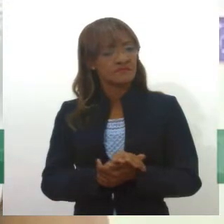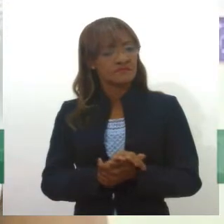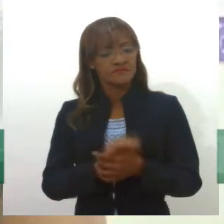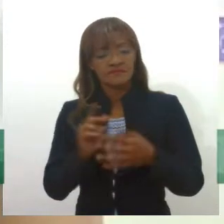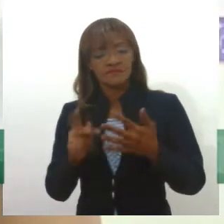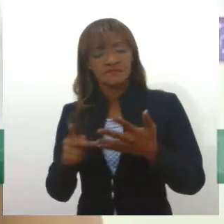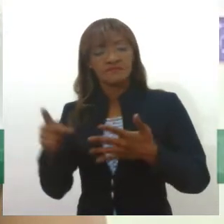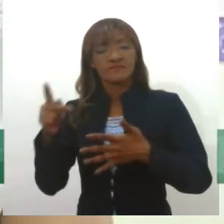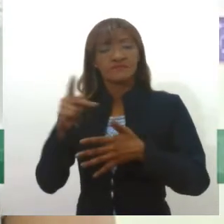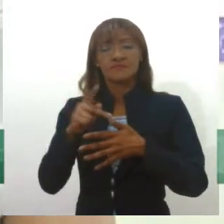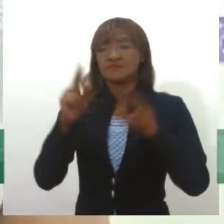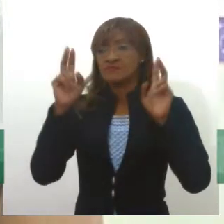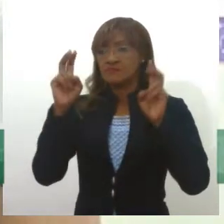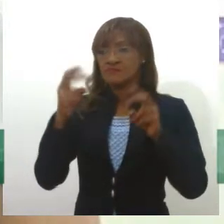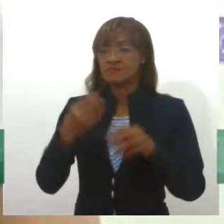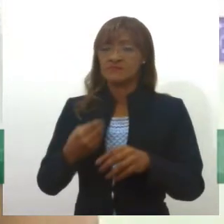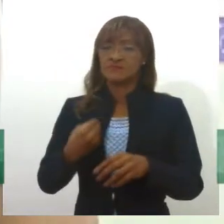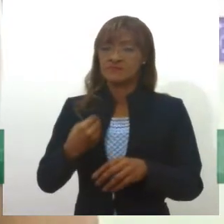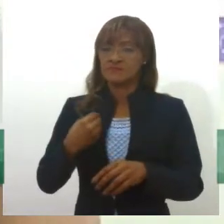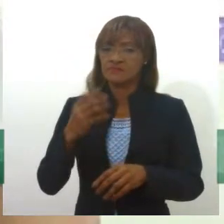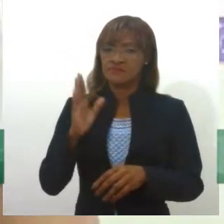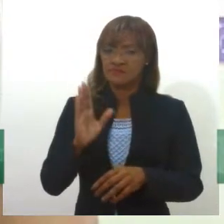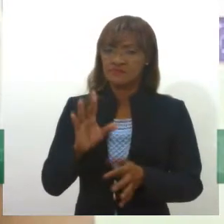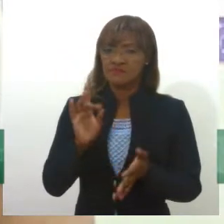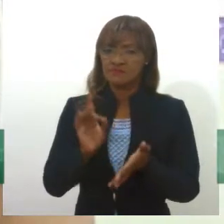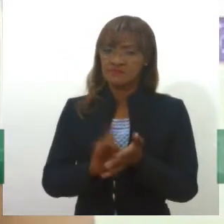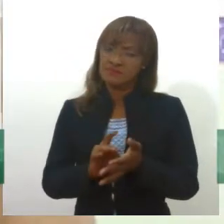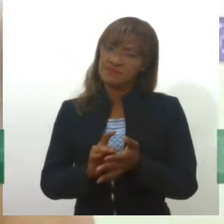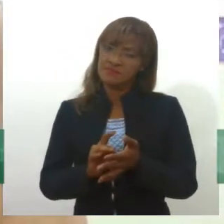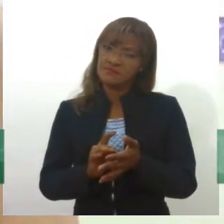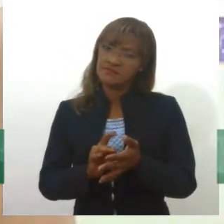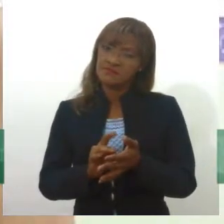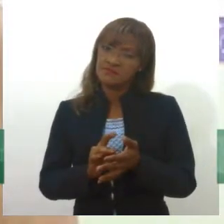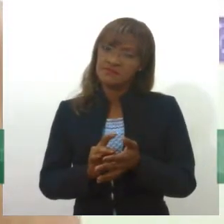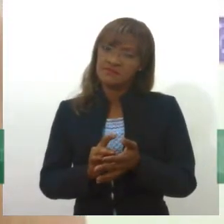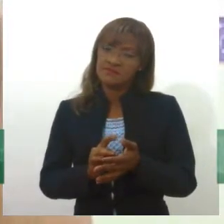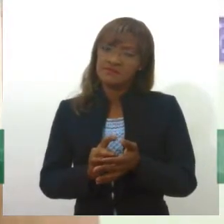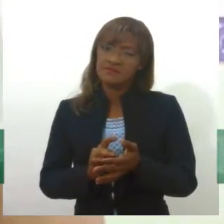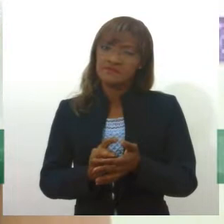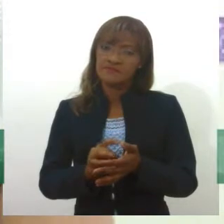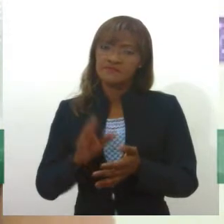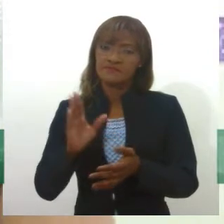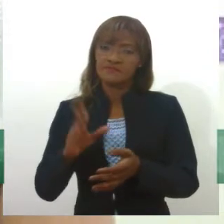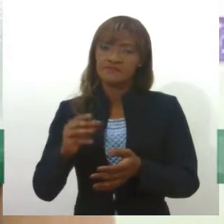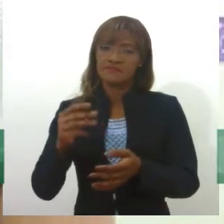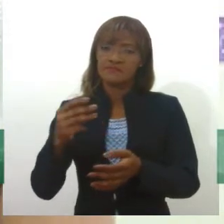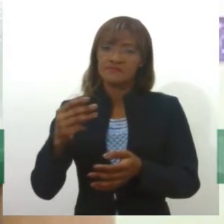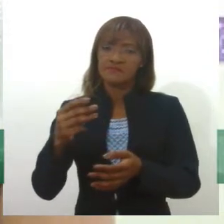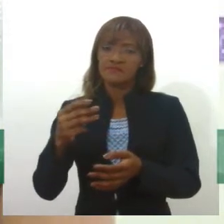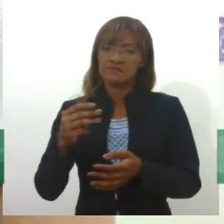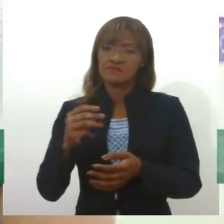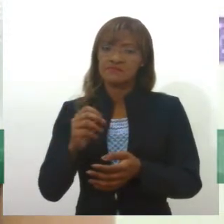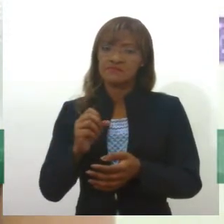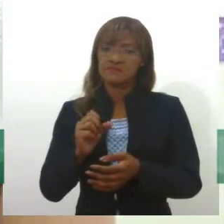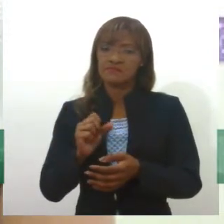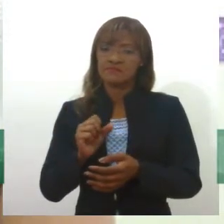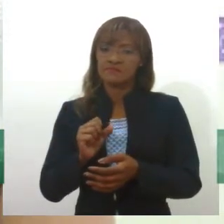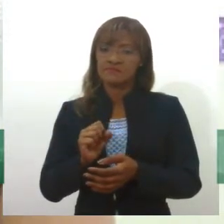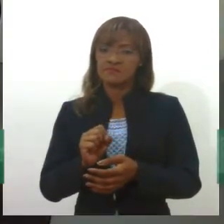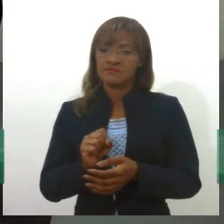prioritária, né, nas nossas, no Centro das Mulheres do Cabo, como uma organização que tem 38 anos, tem essa.